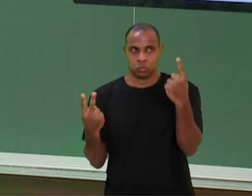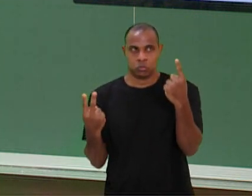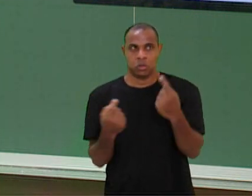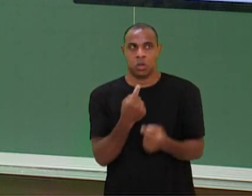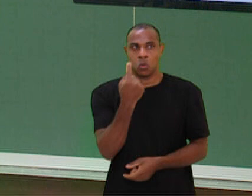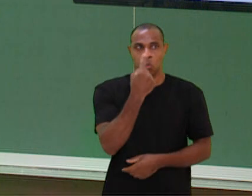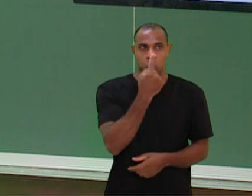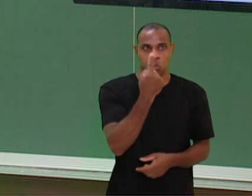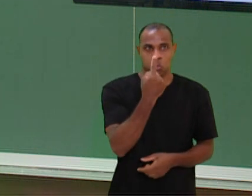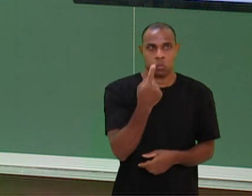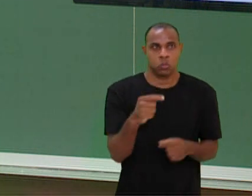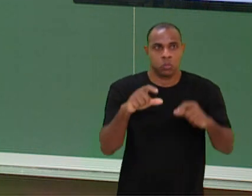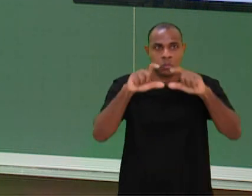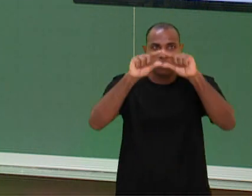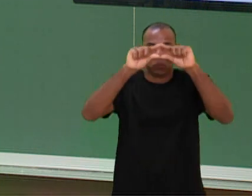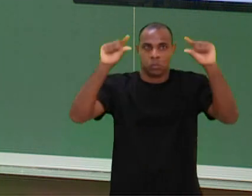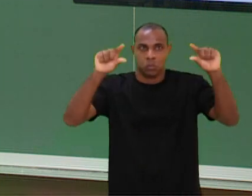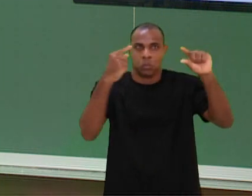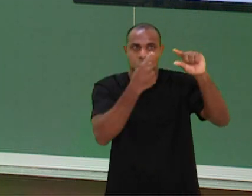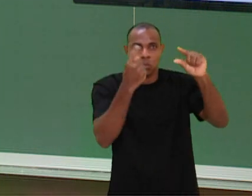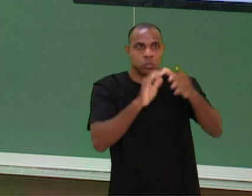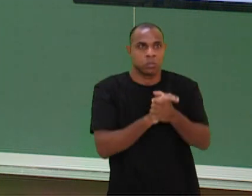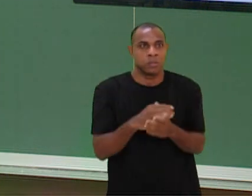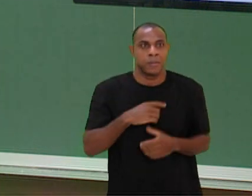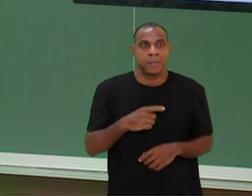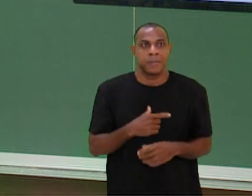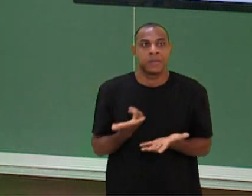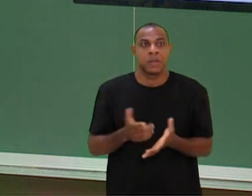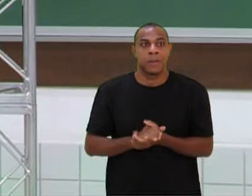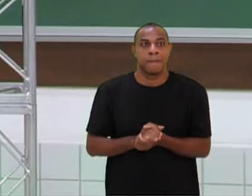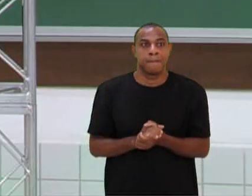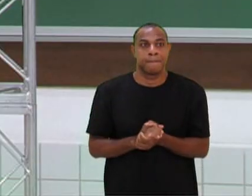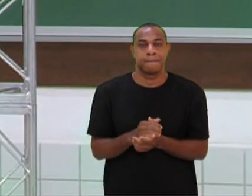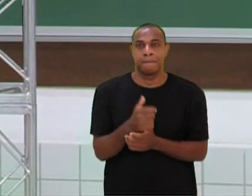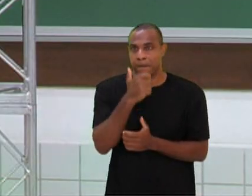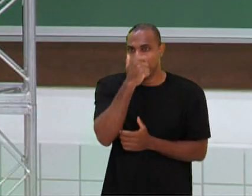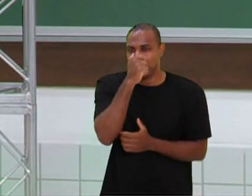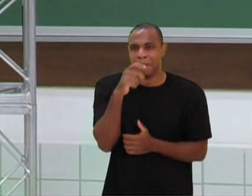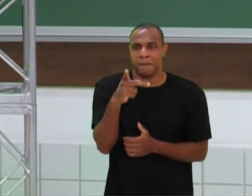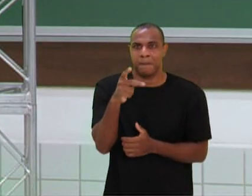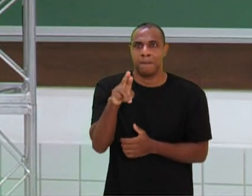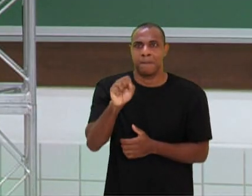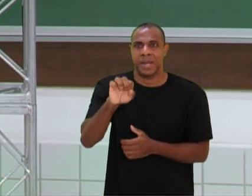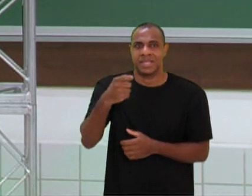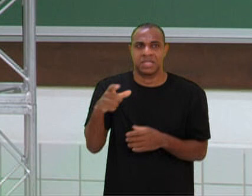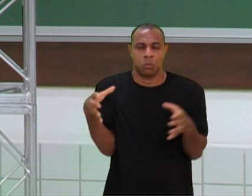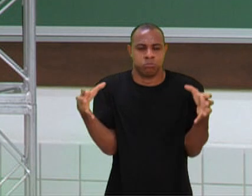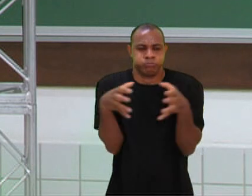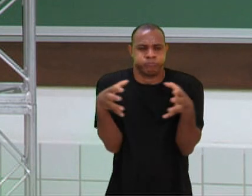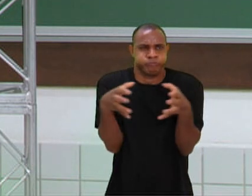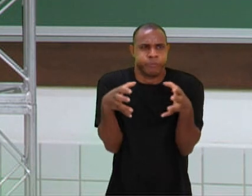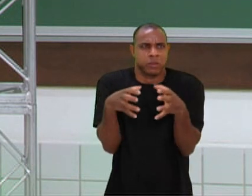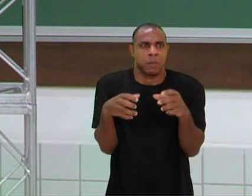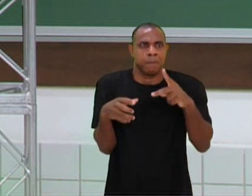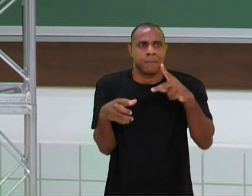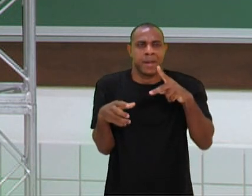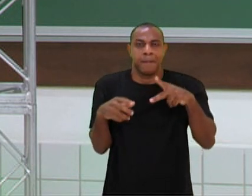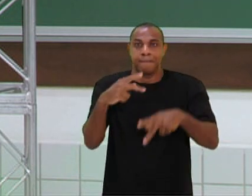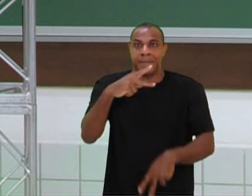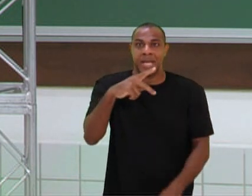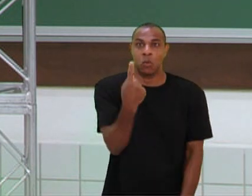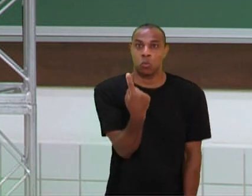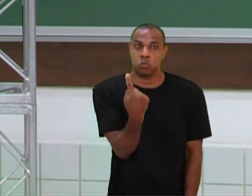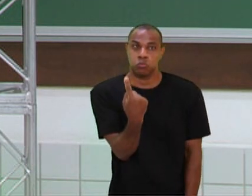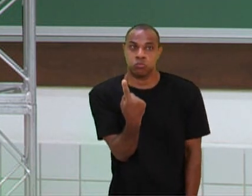falou o seguinte para mim, que exerce uma pressão P1, que seria associada ao quê? Ele falou que uma força de módulo F é